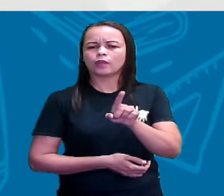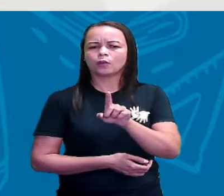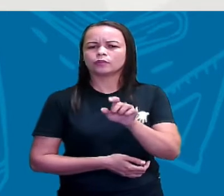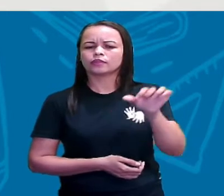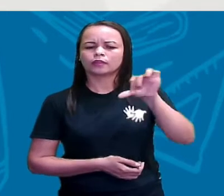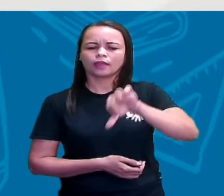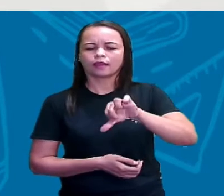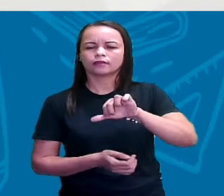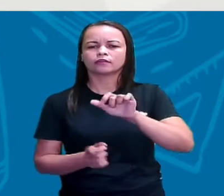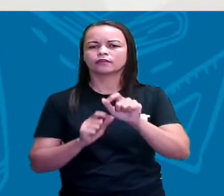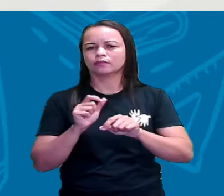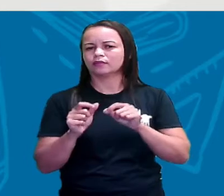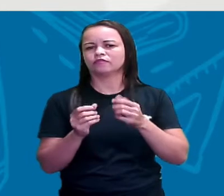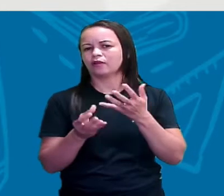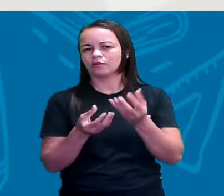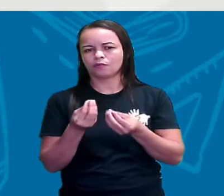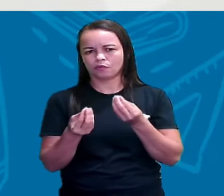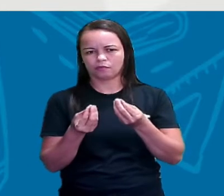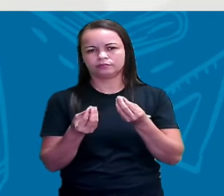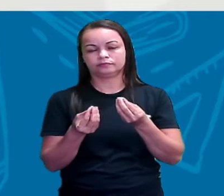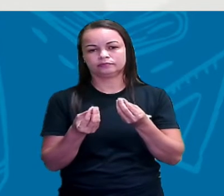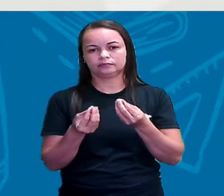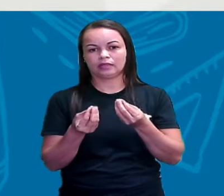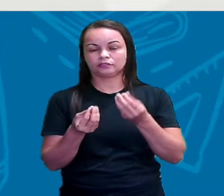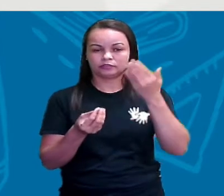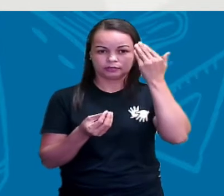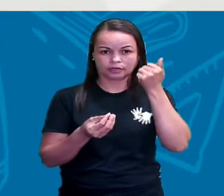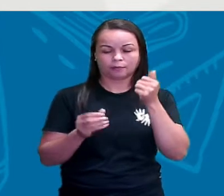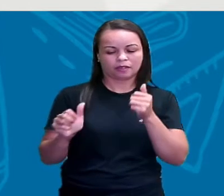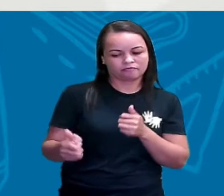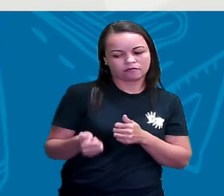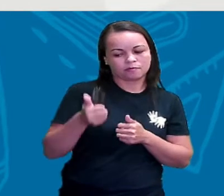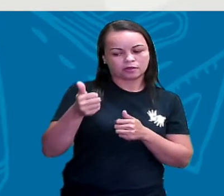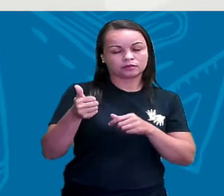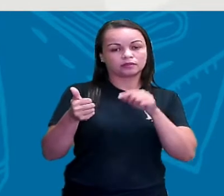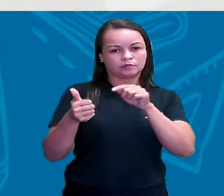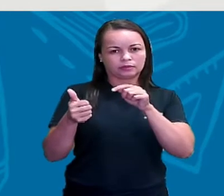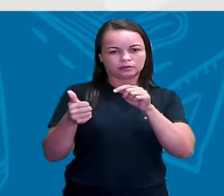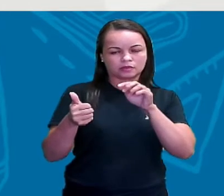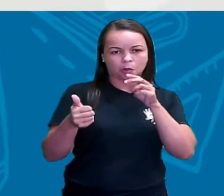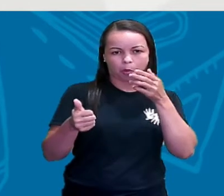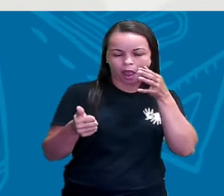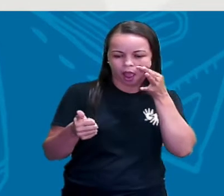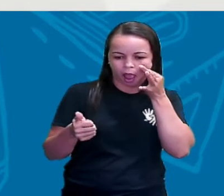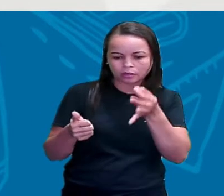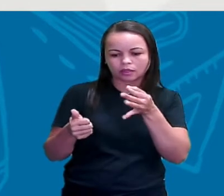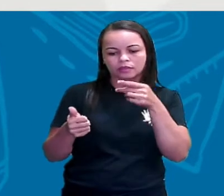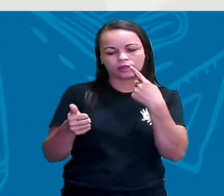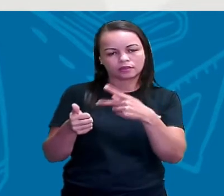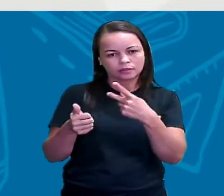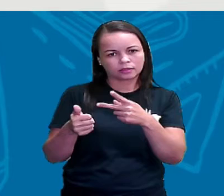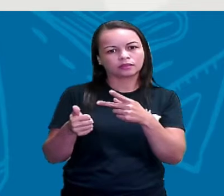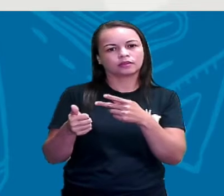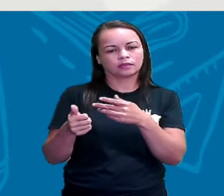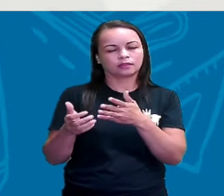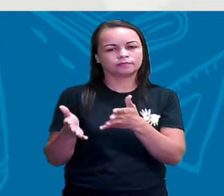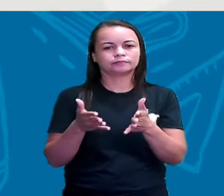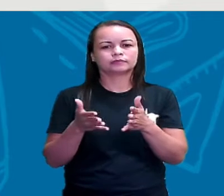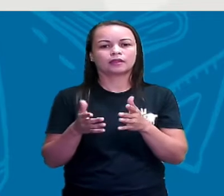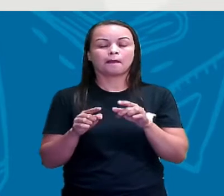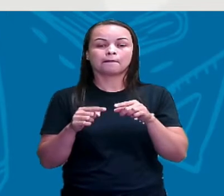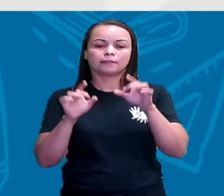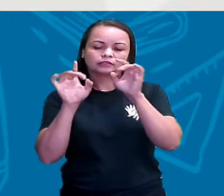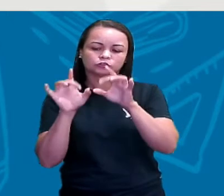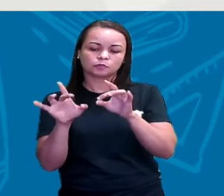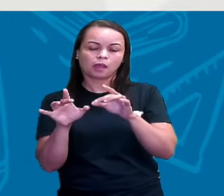na forma negativa? A gente sabe que a afirmativa a gente precisa de uma atenção dobrada e especial.